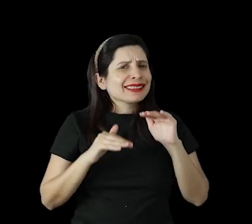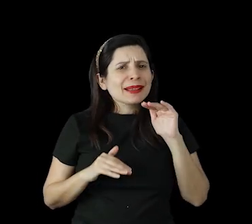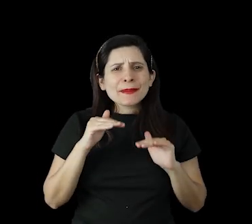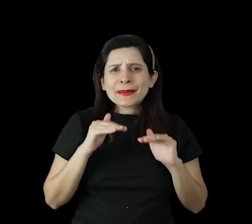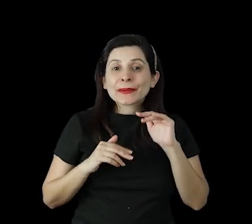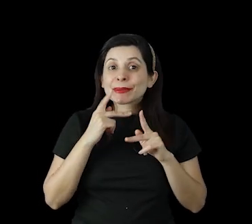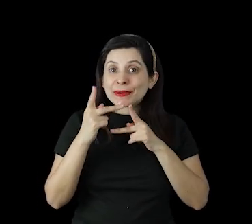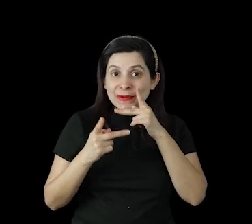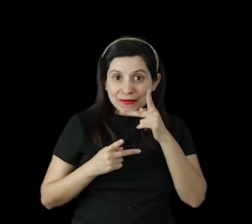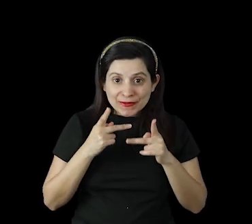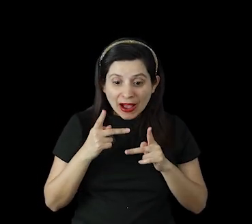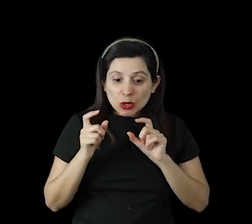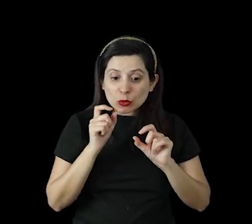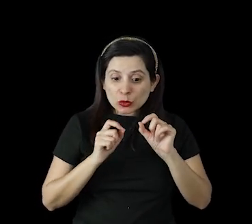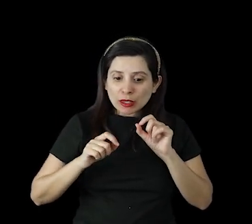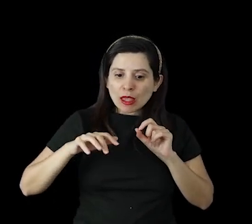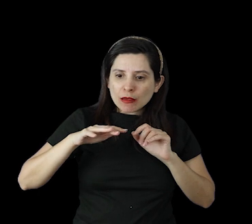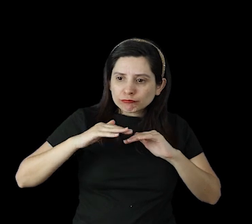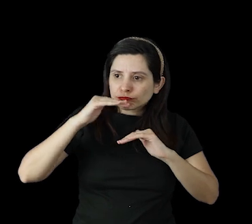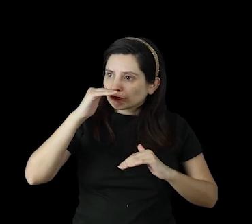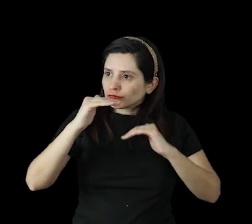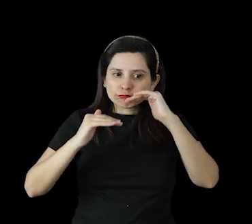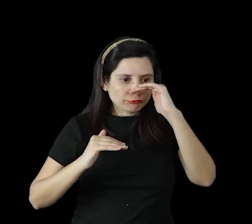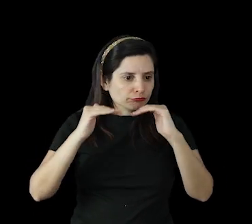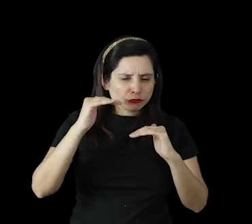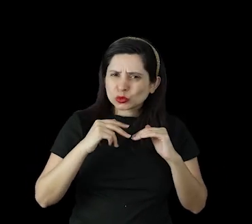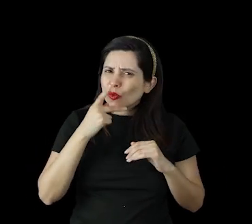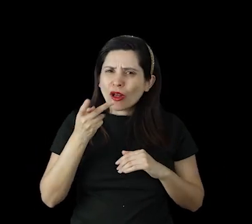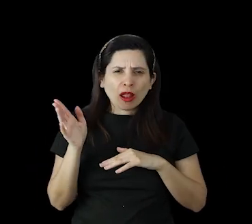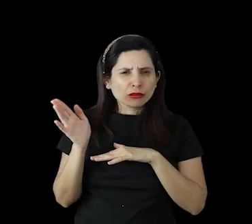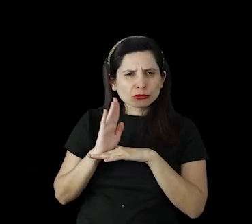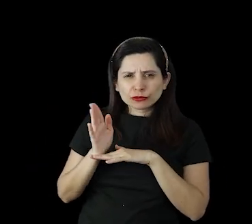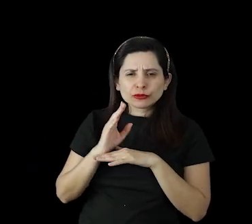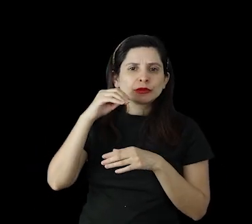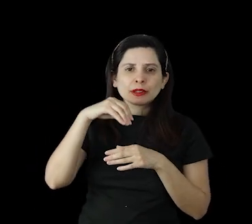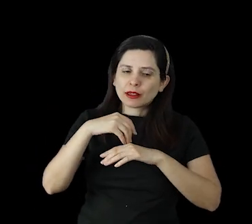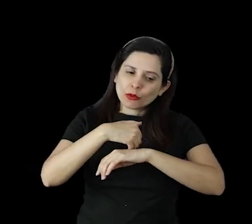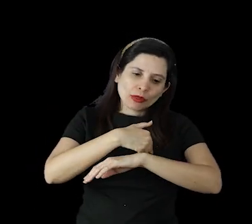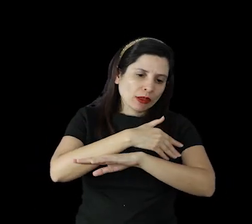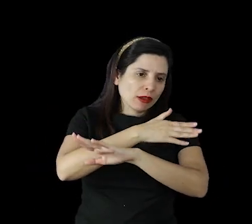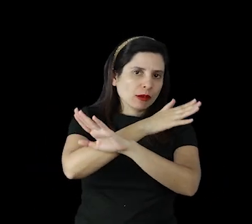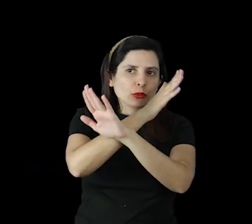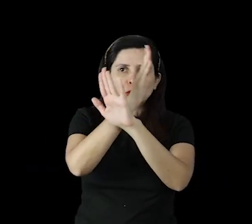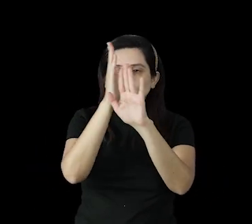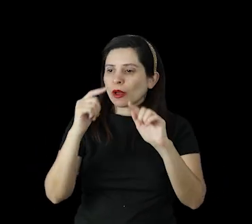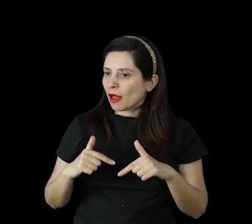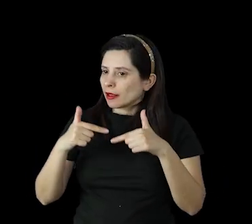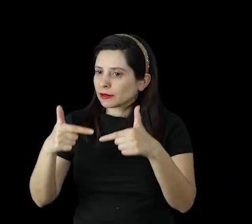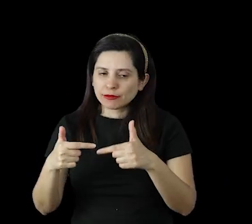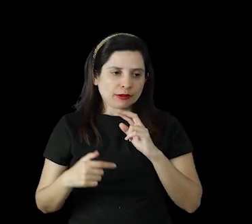e quando eu falo em ações, eu não estou falando de um filme que tem o tempo todo ação e